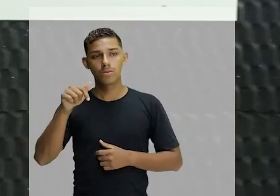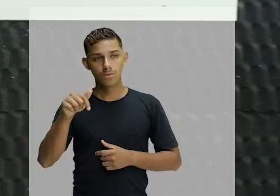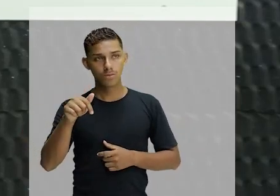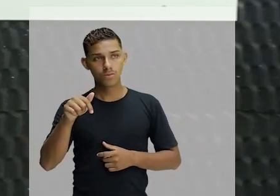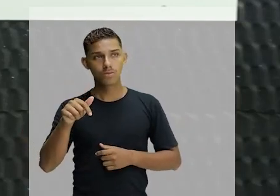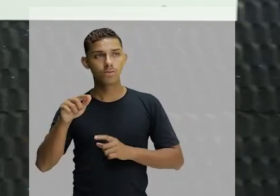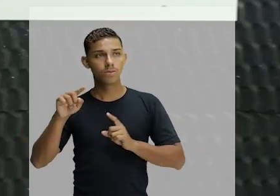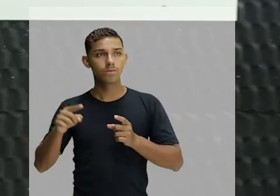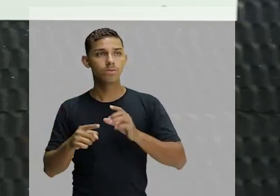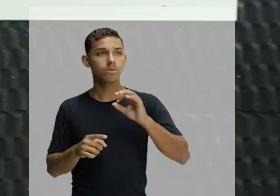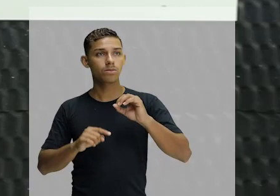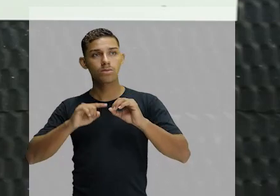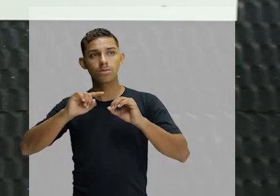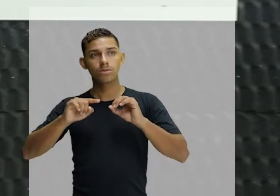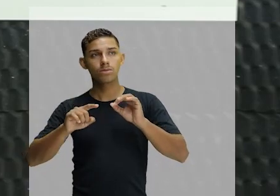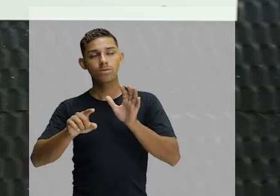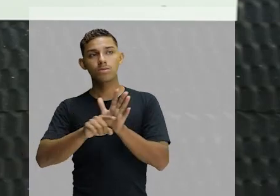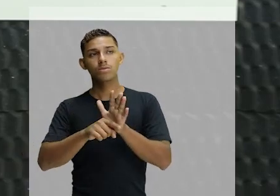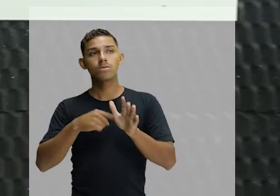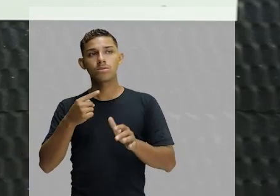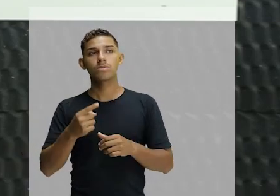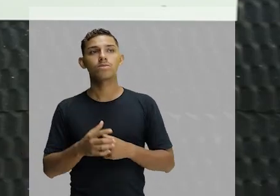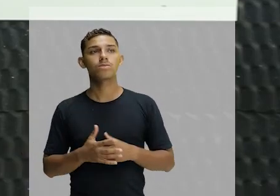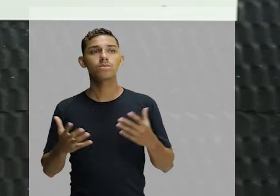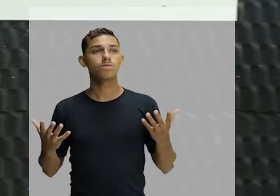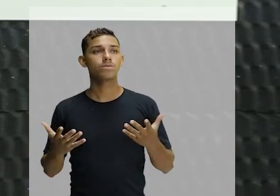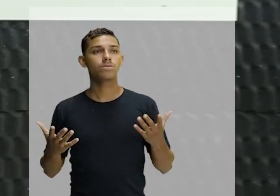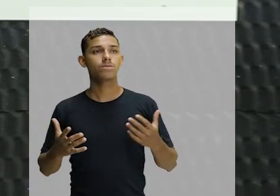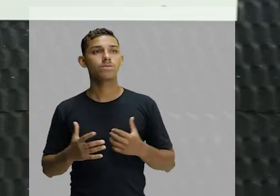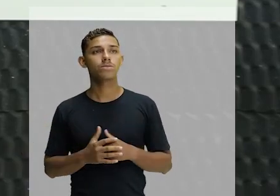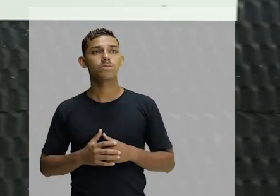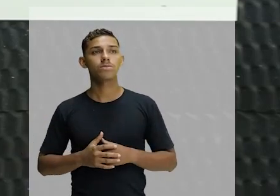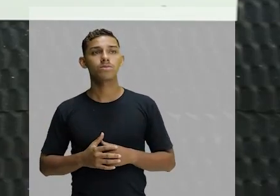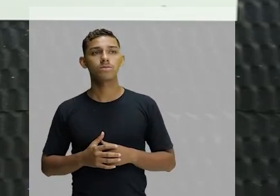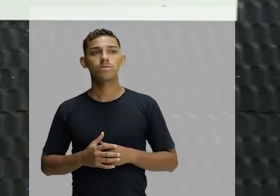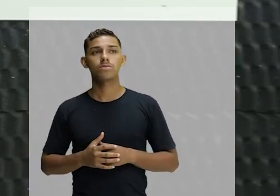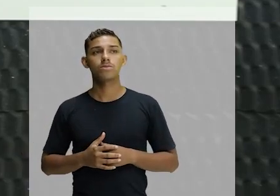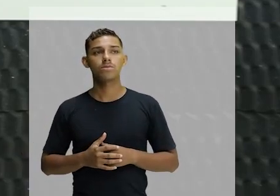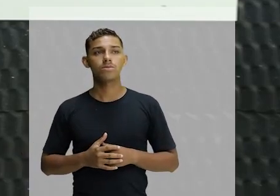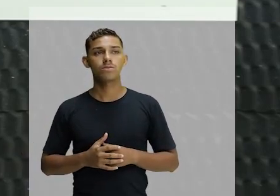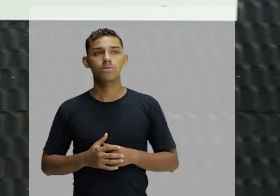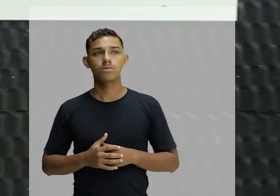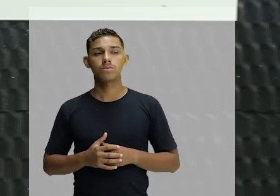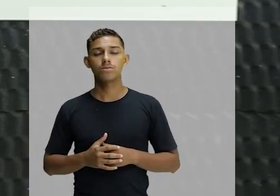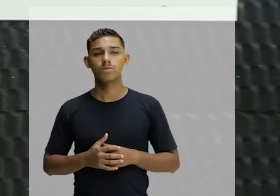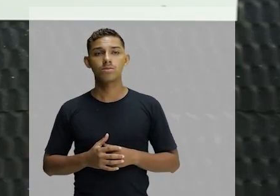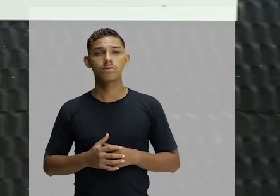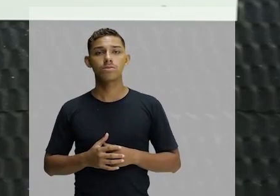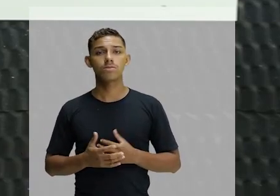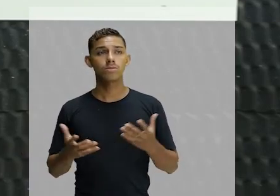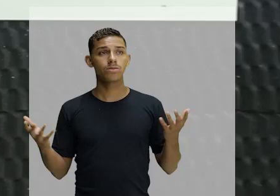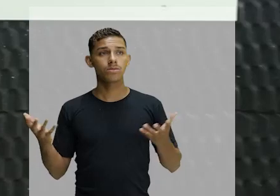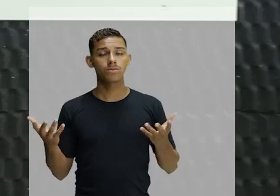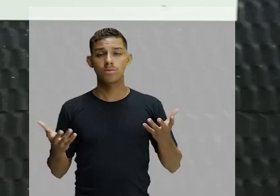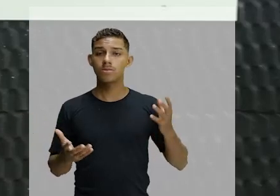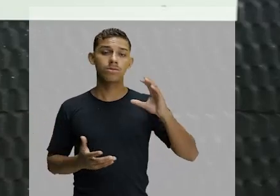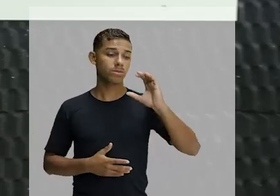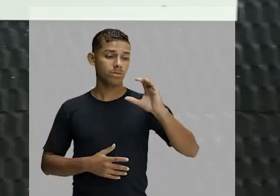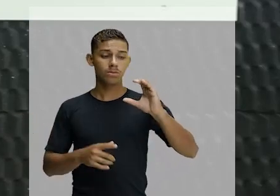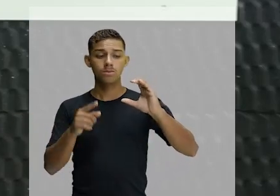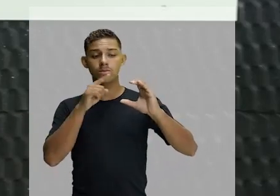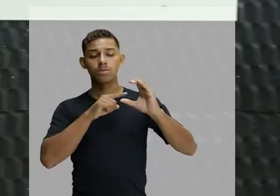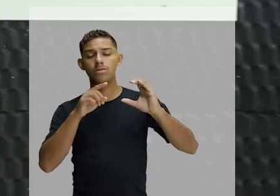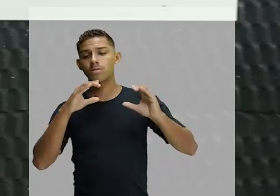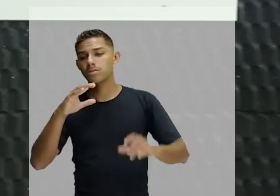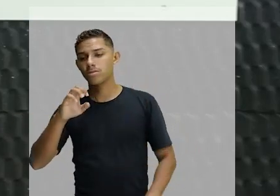0 e -1. E eu quero as coordenadas do centro, que eu vou chamar de XC, YC. Certo?